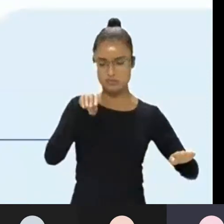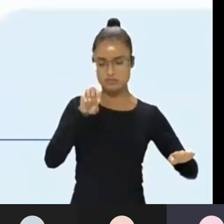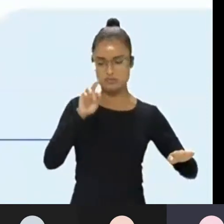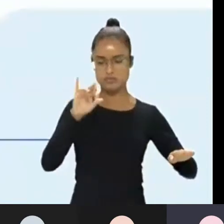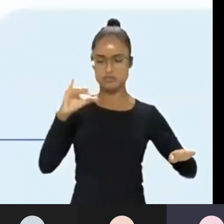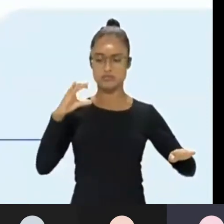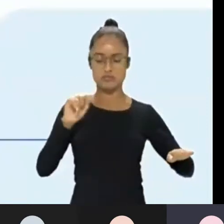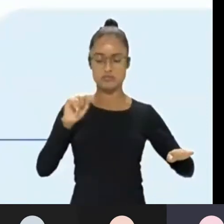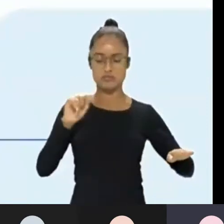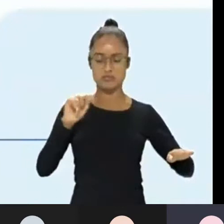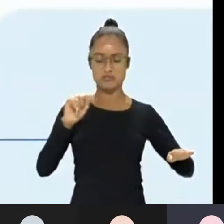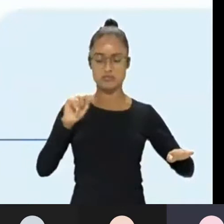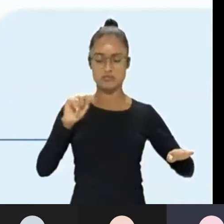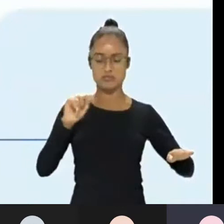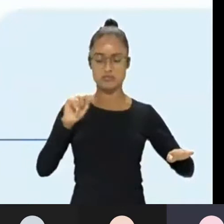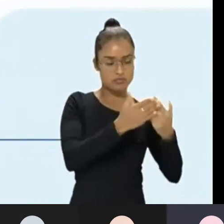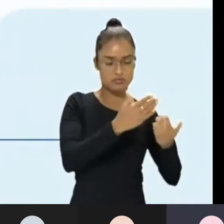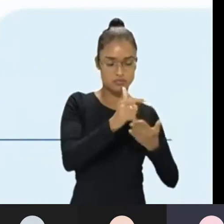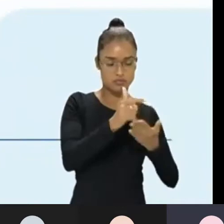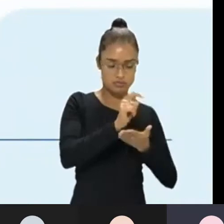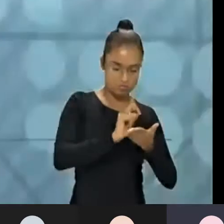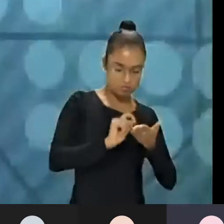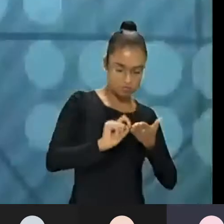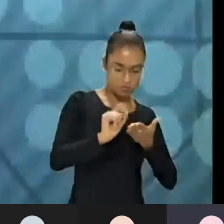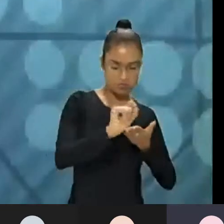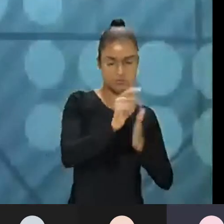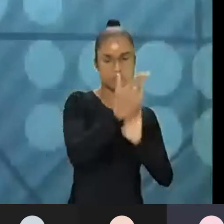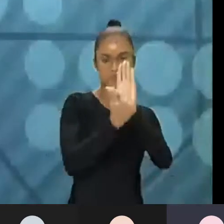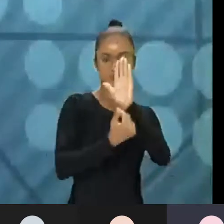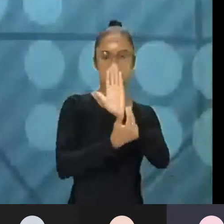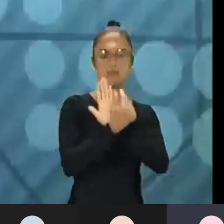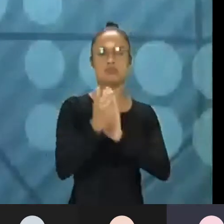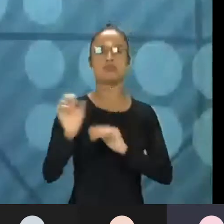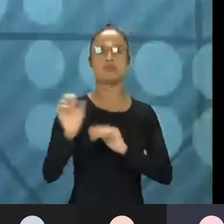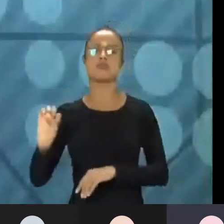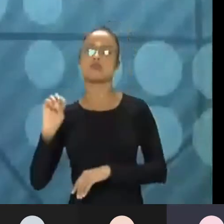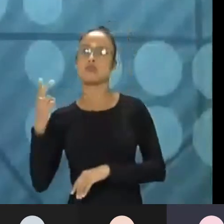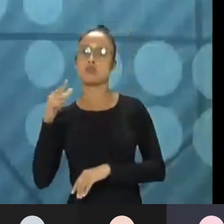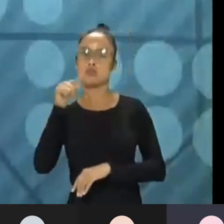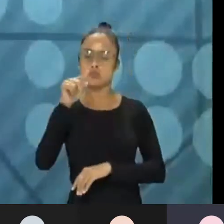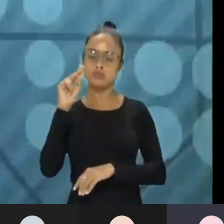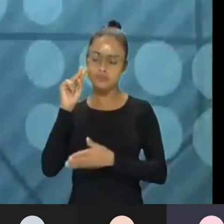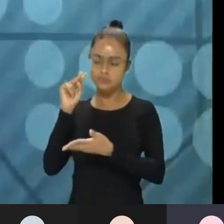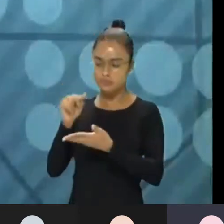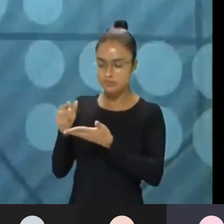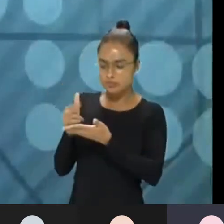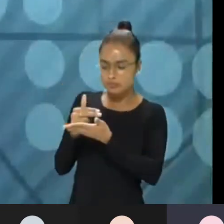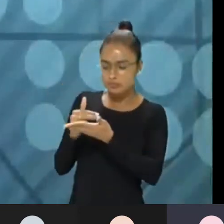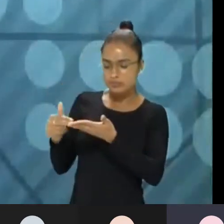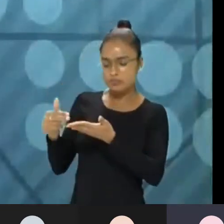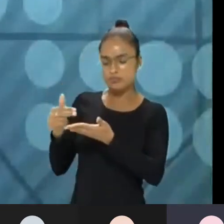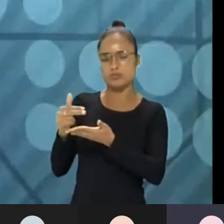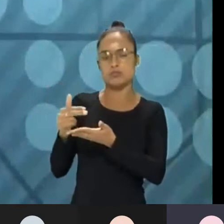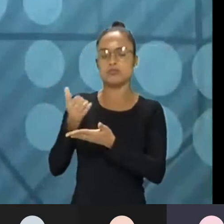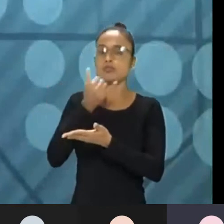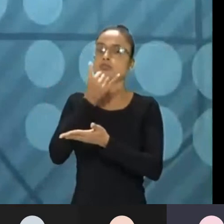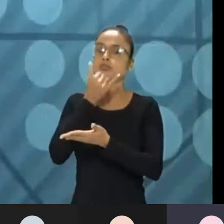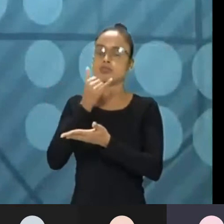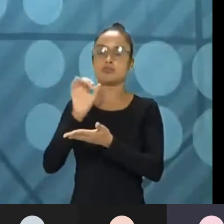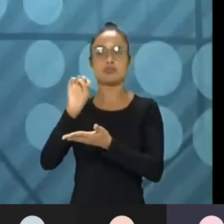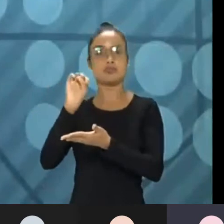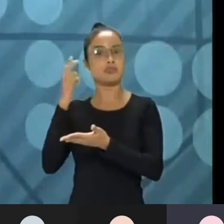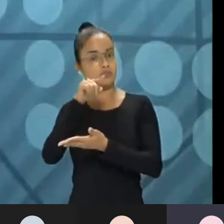duas formas, tanto utilizando a representação manual, como nós fizemos aqui, você faz o croquis, você já tem uma